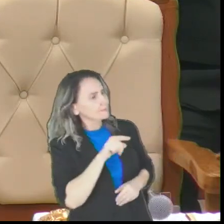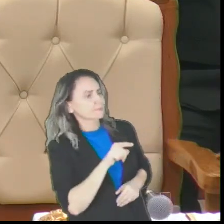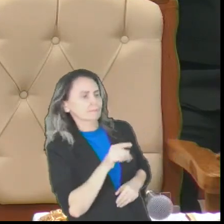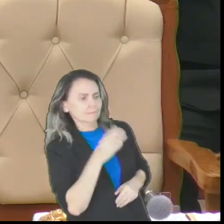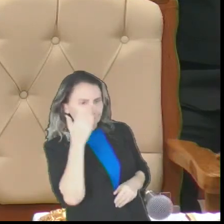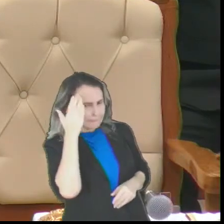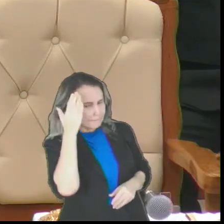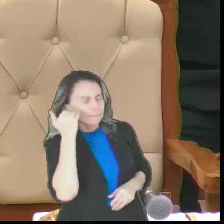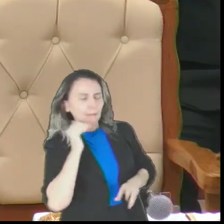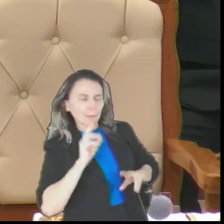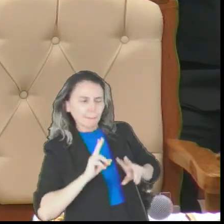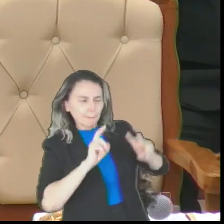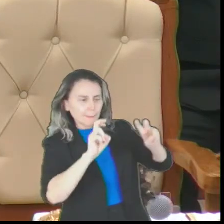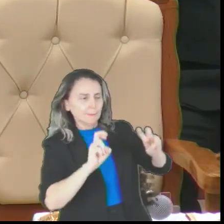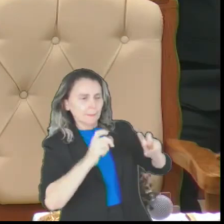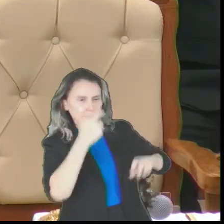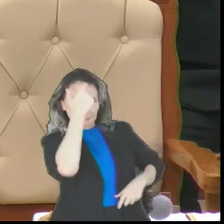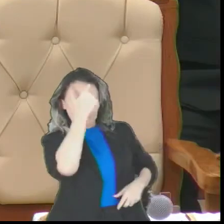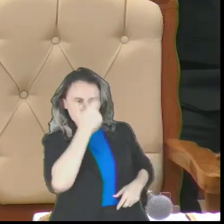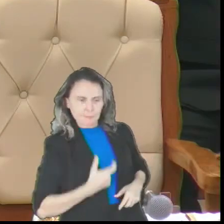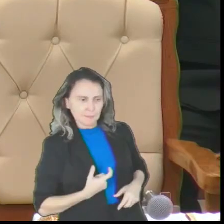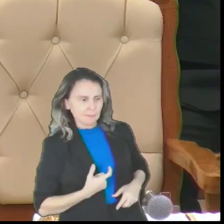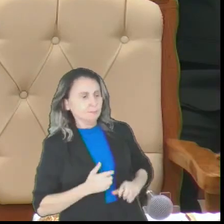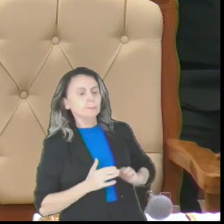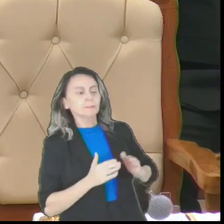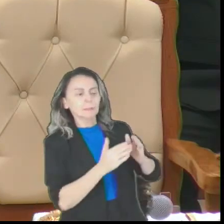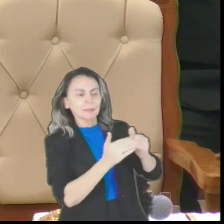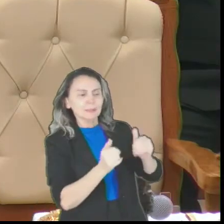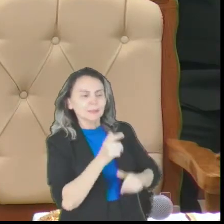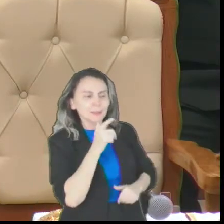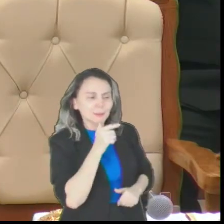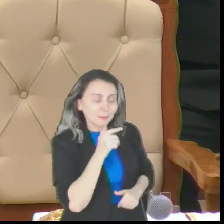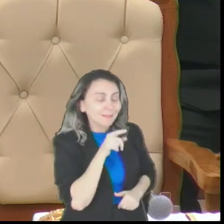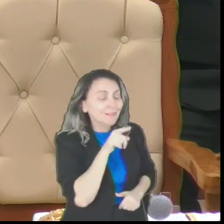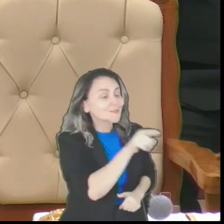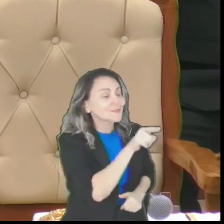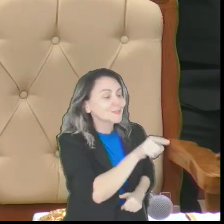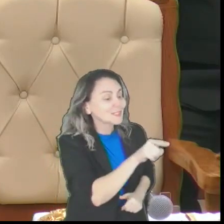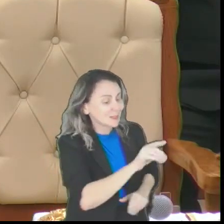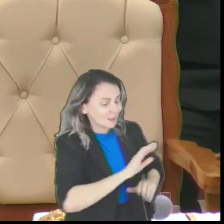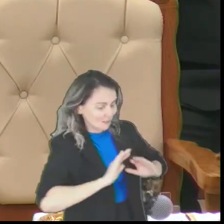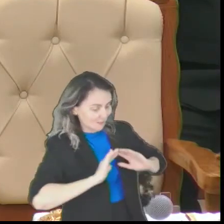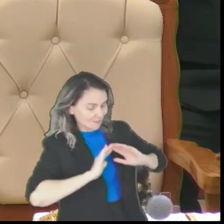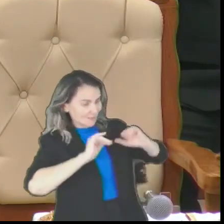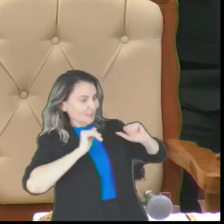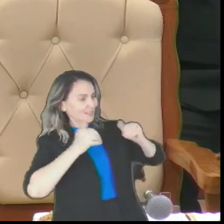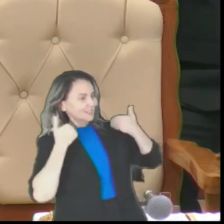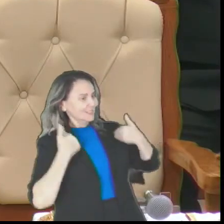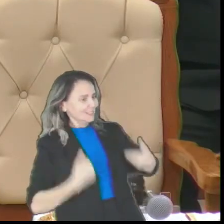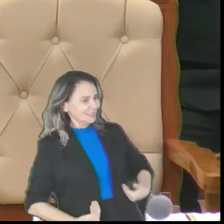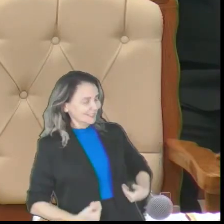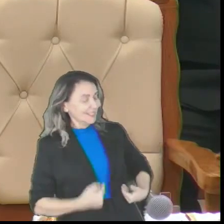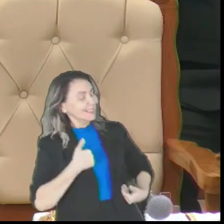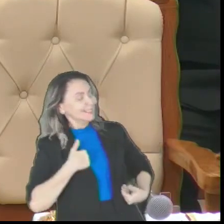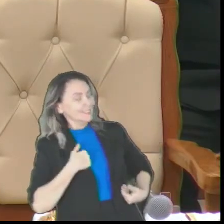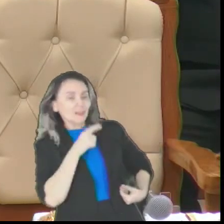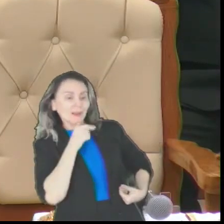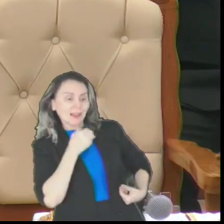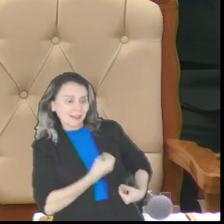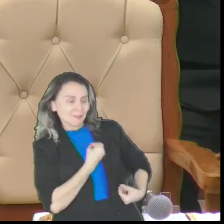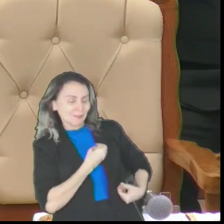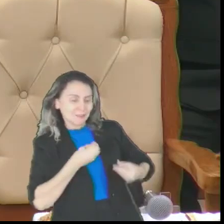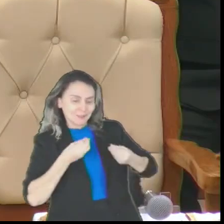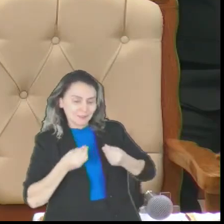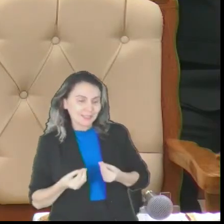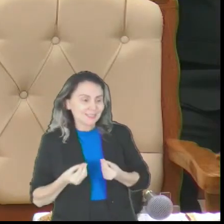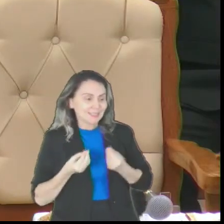pedindo água para beber, você lhe pediria e eu lhe daria água viva. E ele